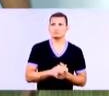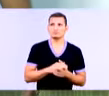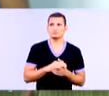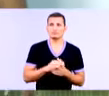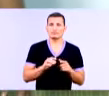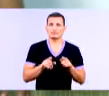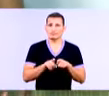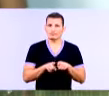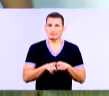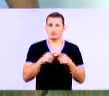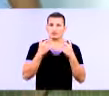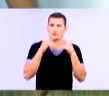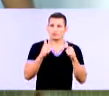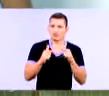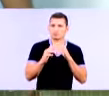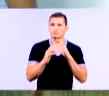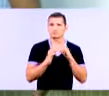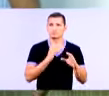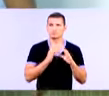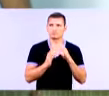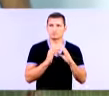linguagem de comunicação